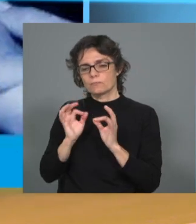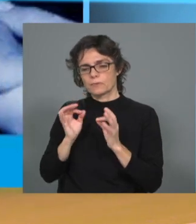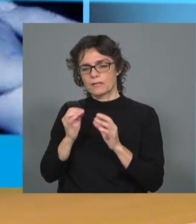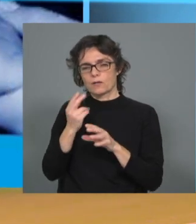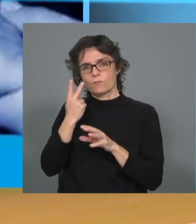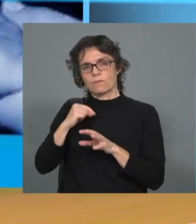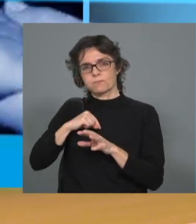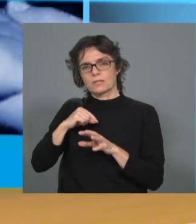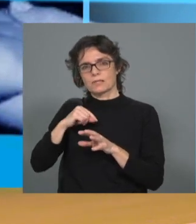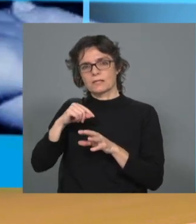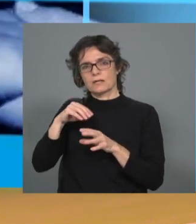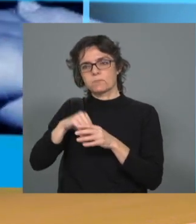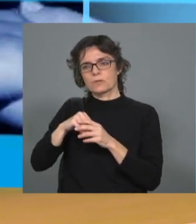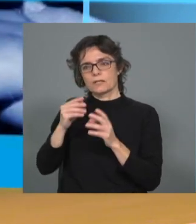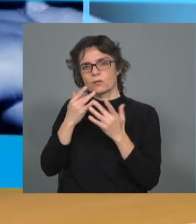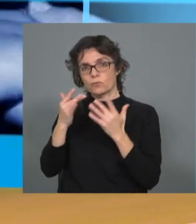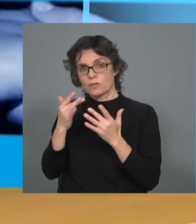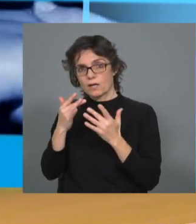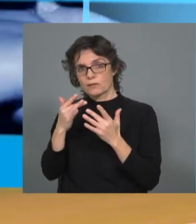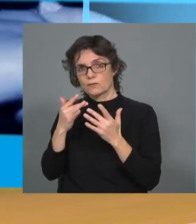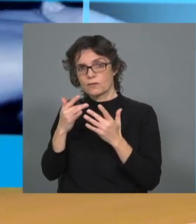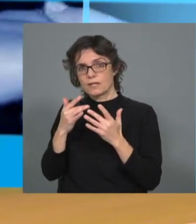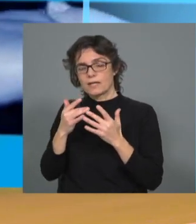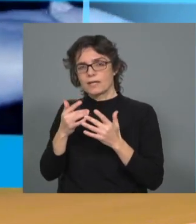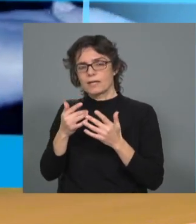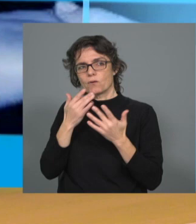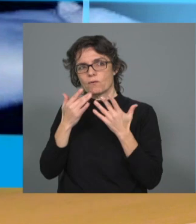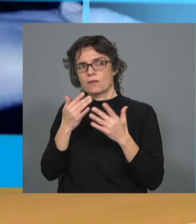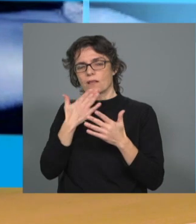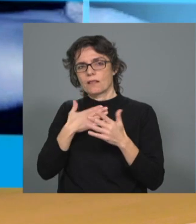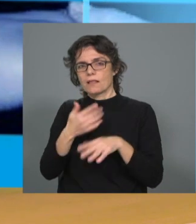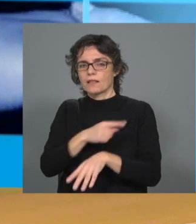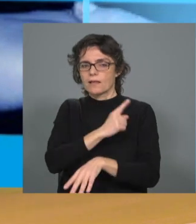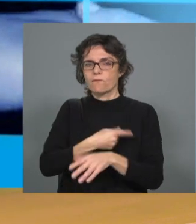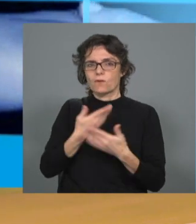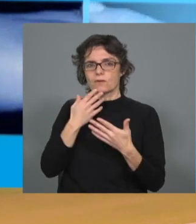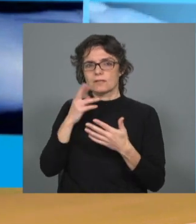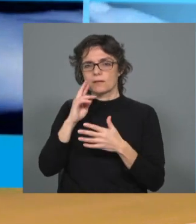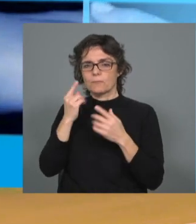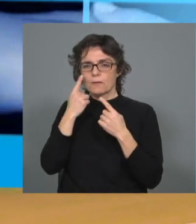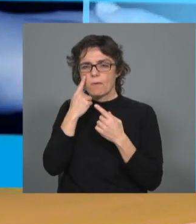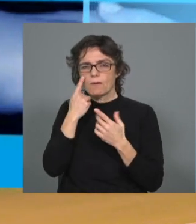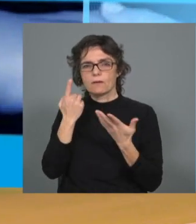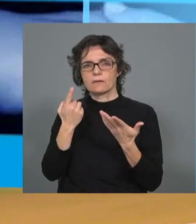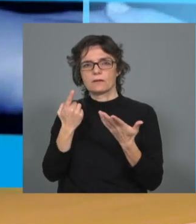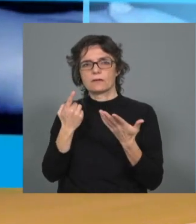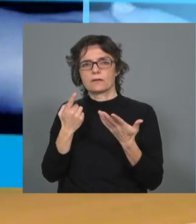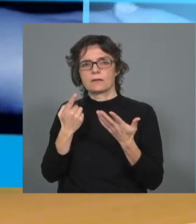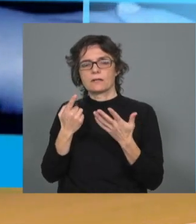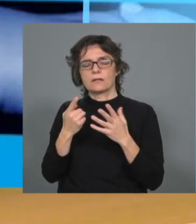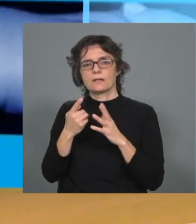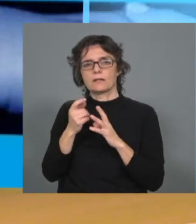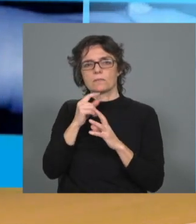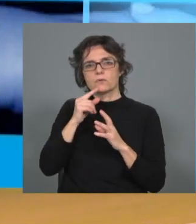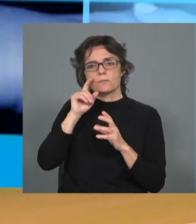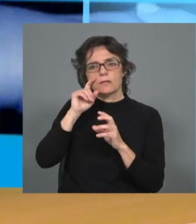ambiguidades, e o teatro possibilita justamente, de uma forma segura, experimentar isso, experimentar outras